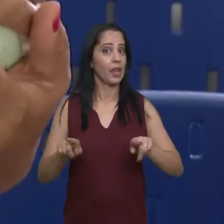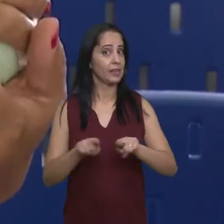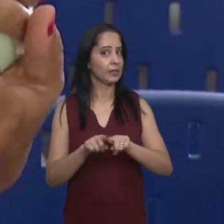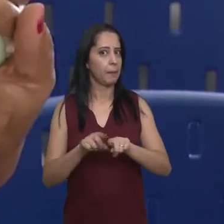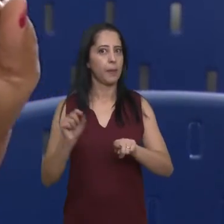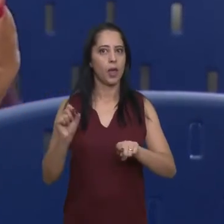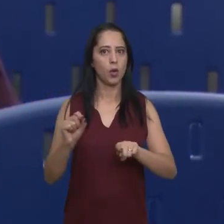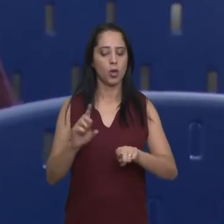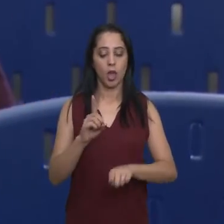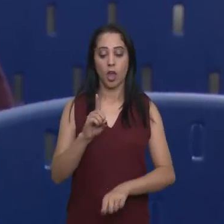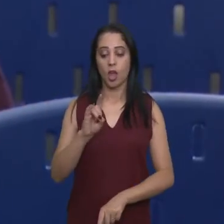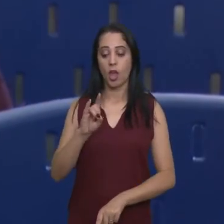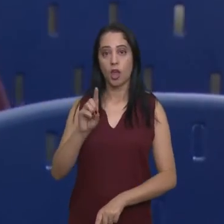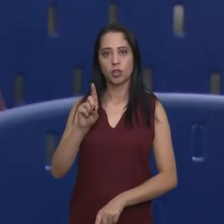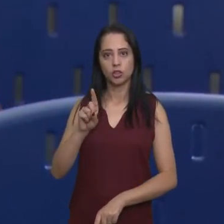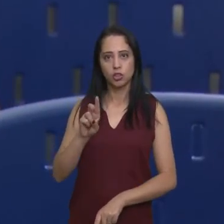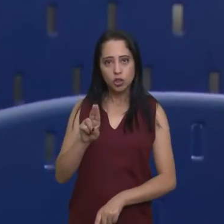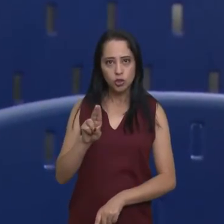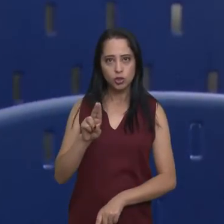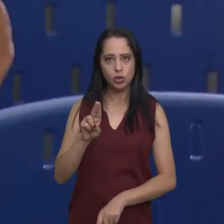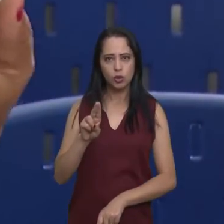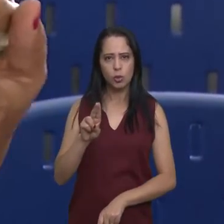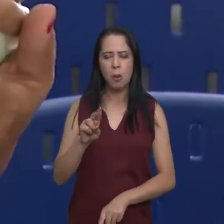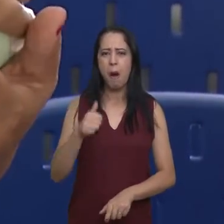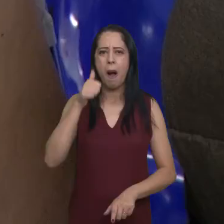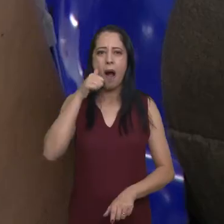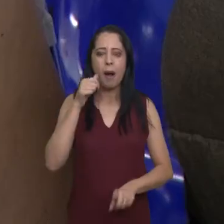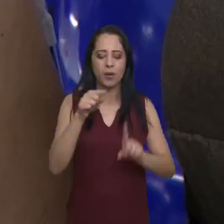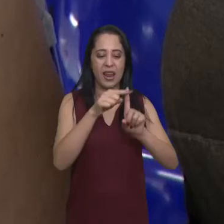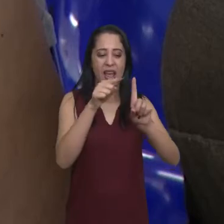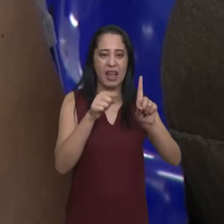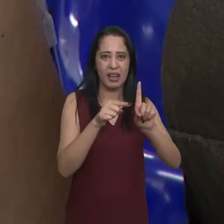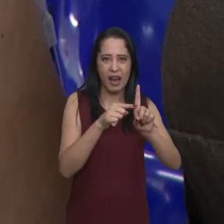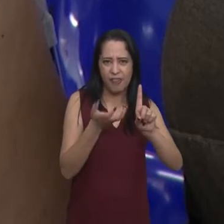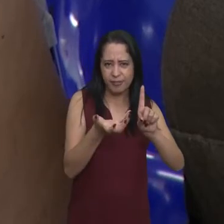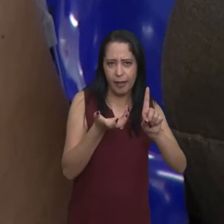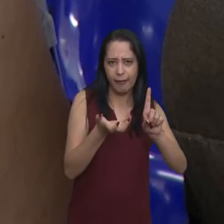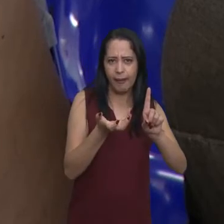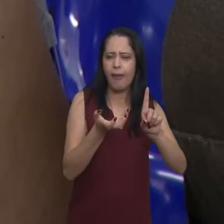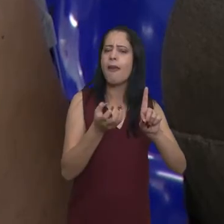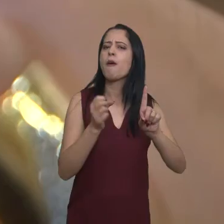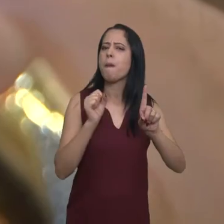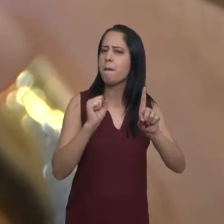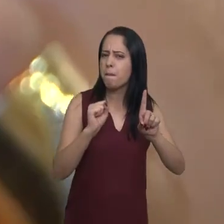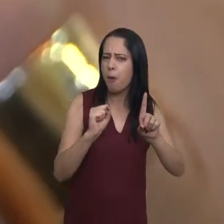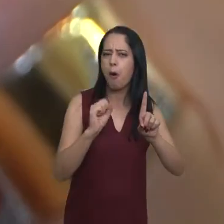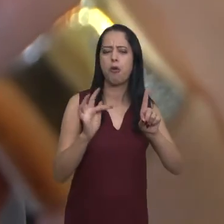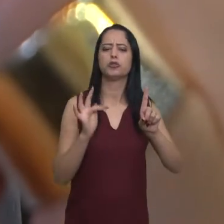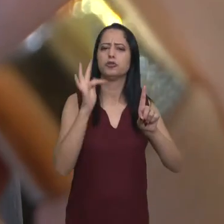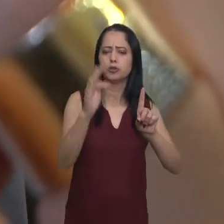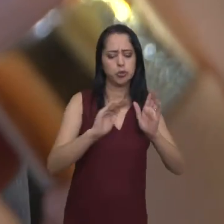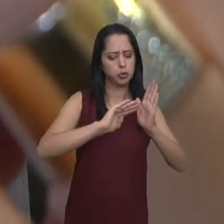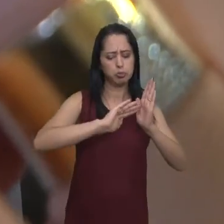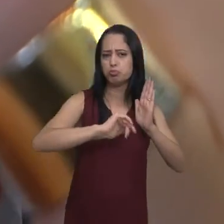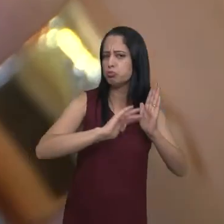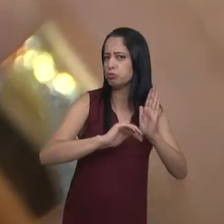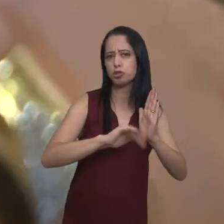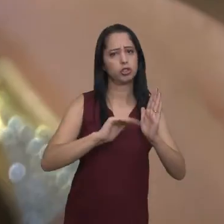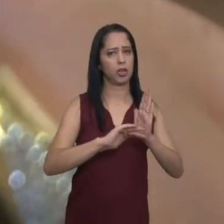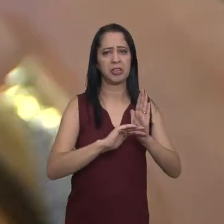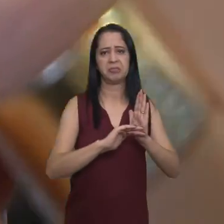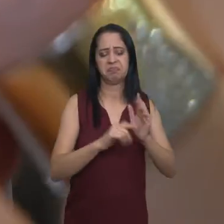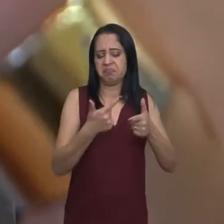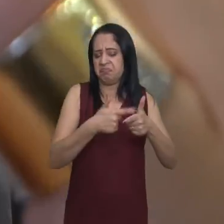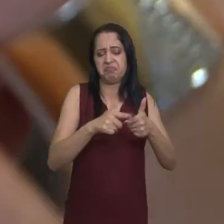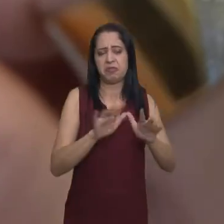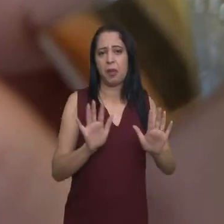Vale ressaltar que o DIU não atrapalha os planos da mulher que pretende engravidar futuramente e, caso haja interesse, é